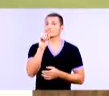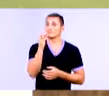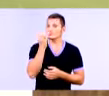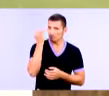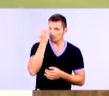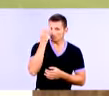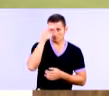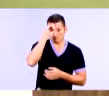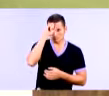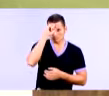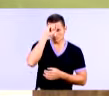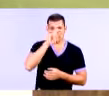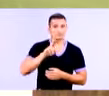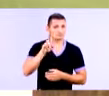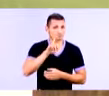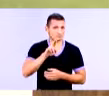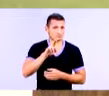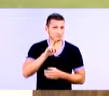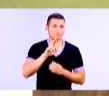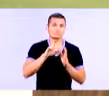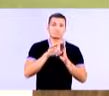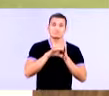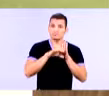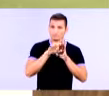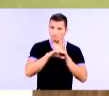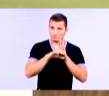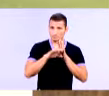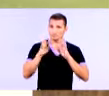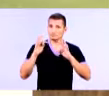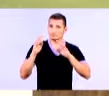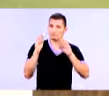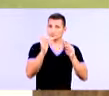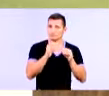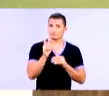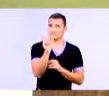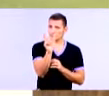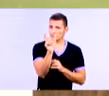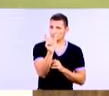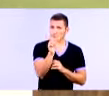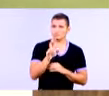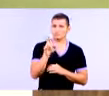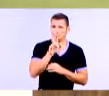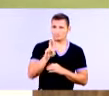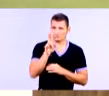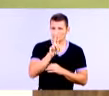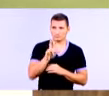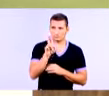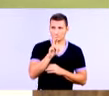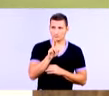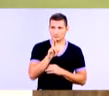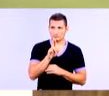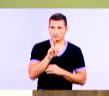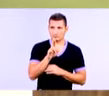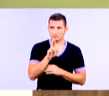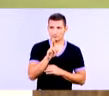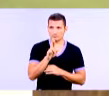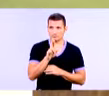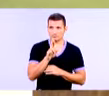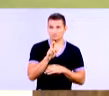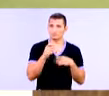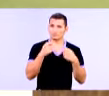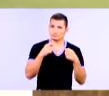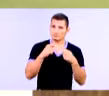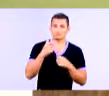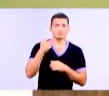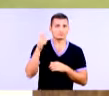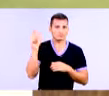O conceito de todas essas palavras que estão sendo utilizadas, muito delas vão precisar de uma outra